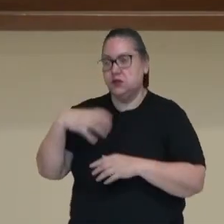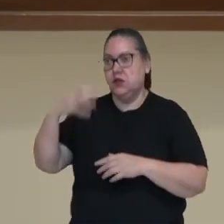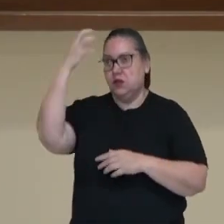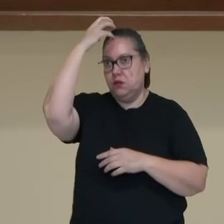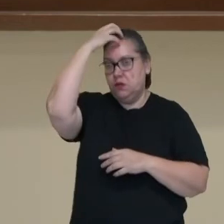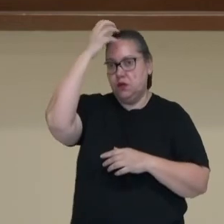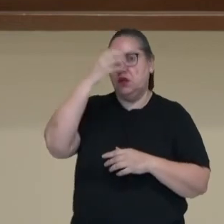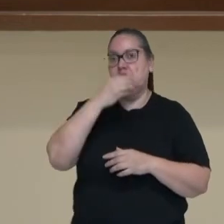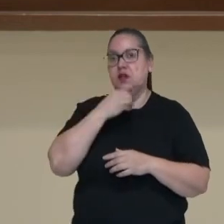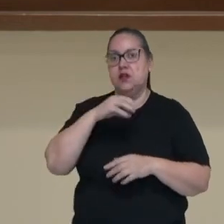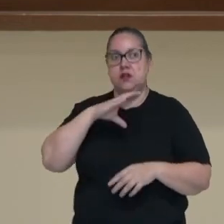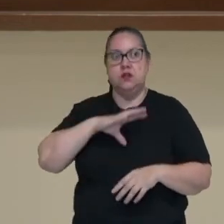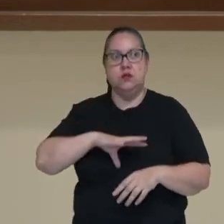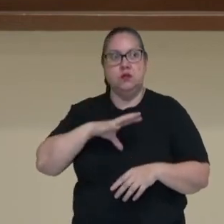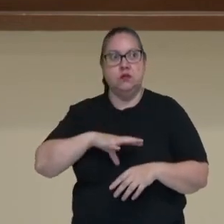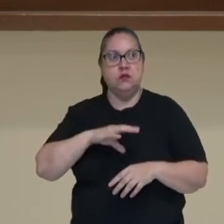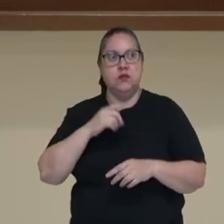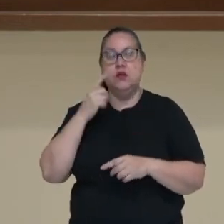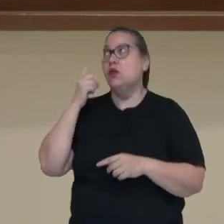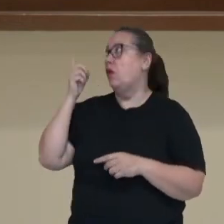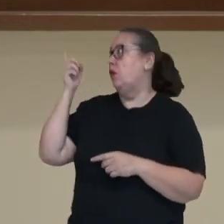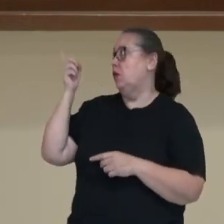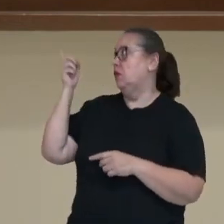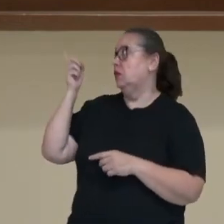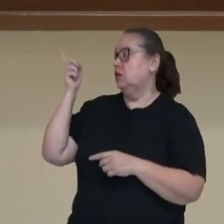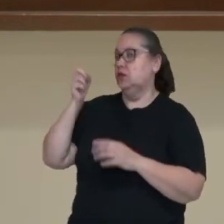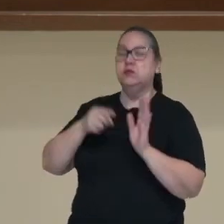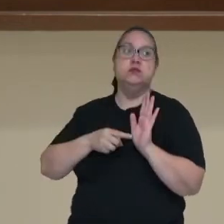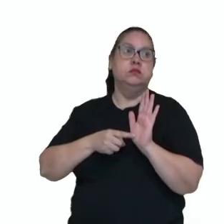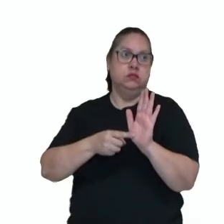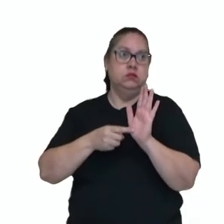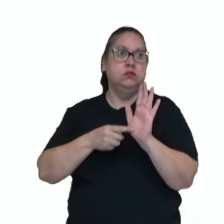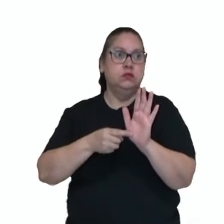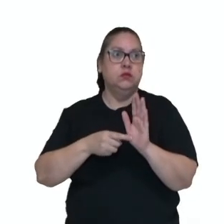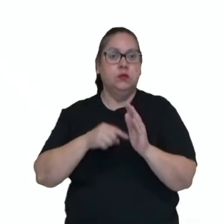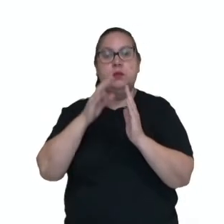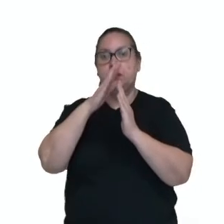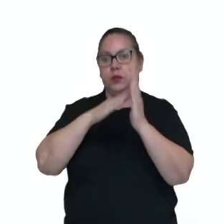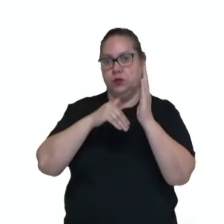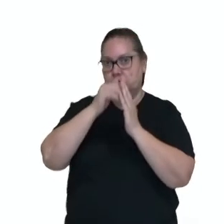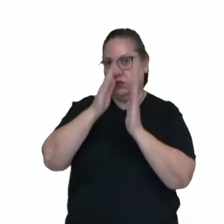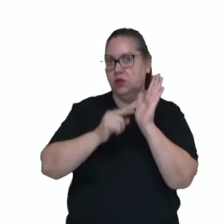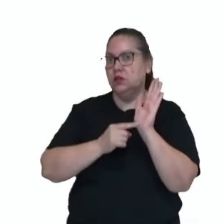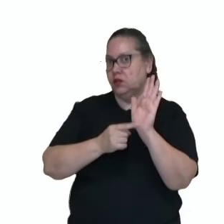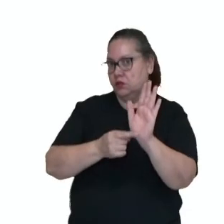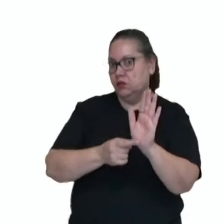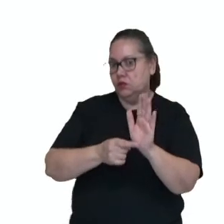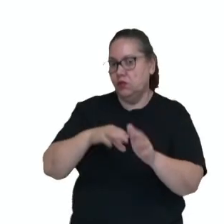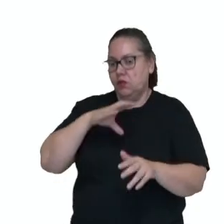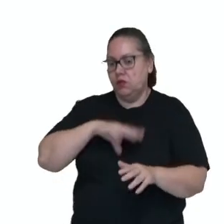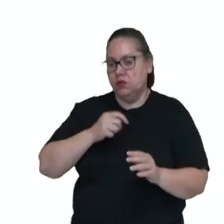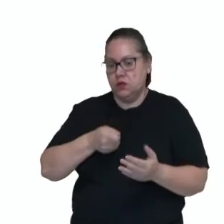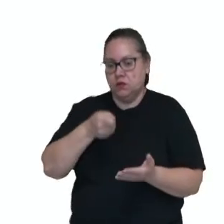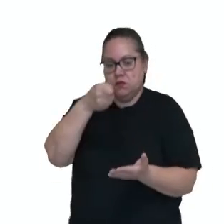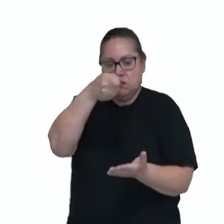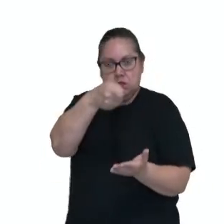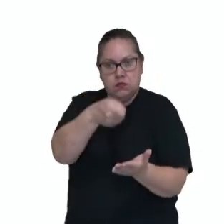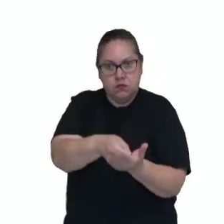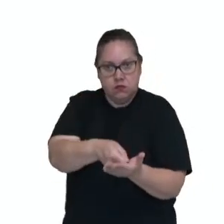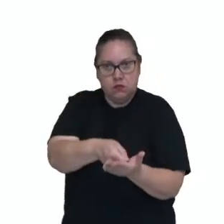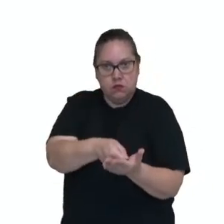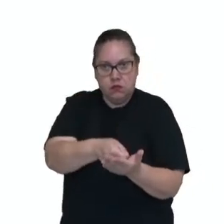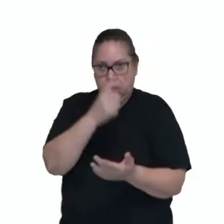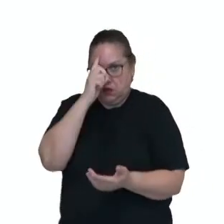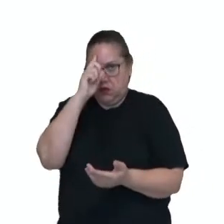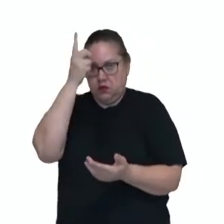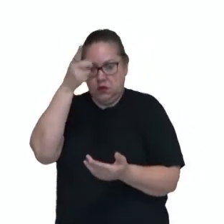em Porseguro. Então você vê, nessa representação, é uma pintura representando os portugueses impondo, inclusive, a